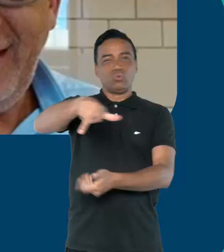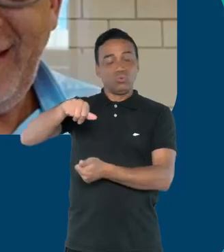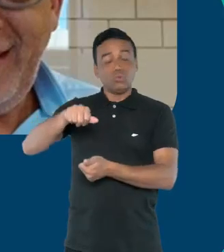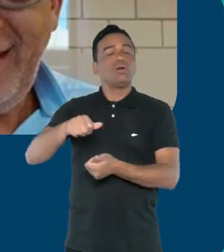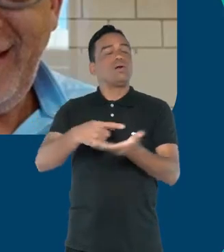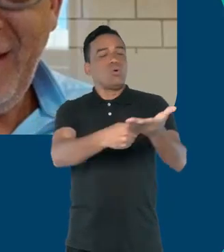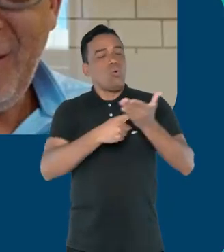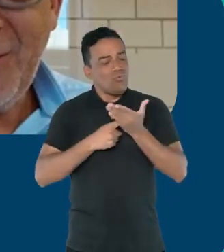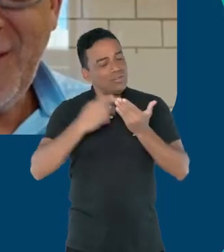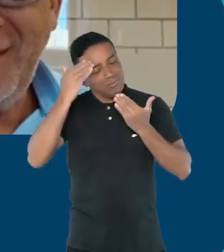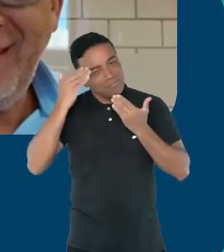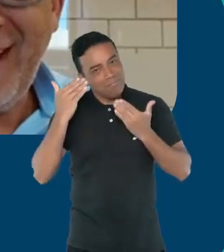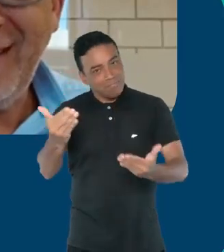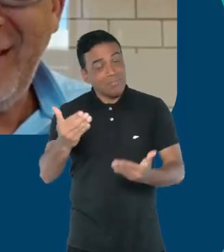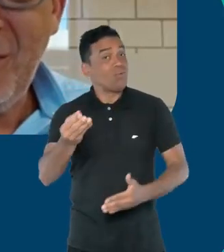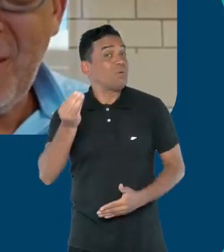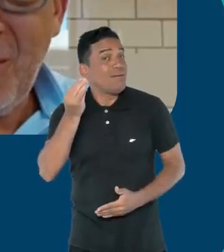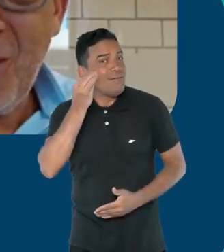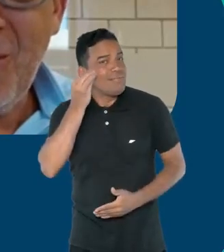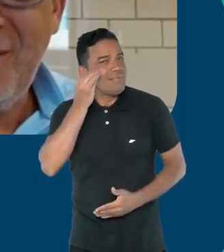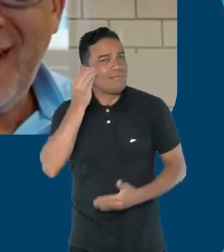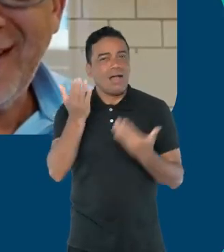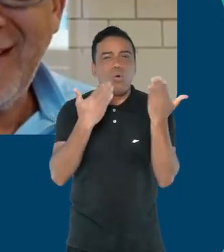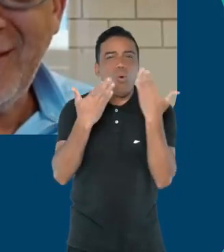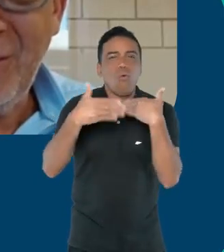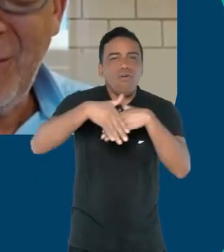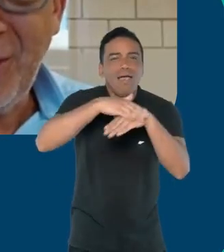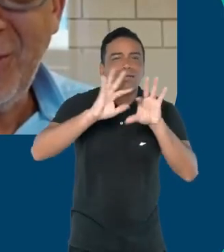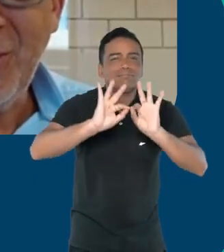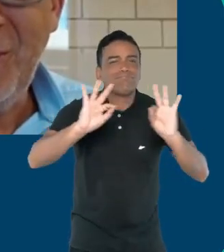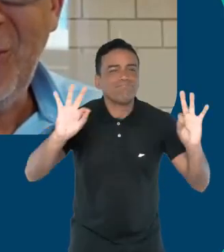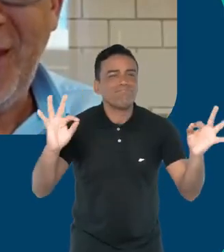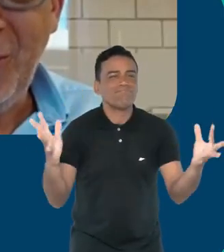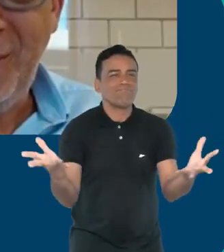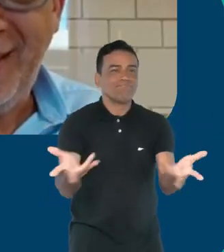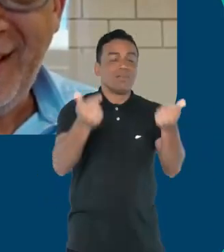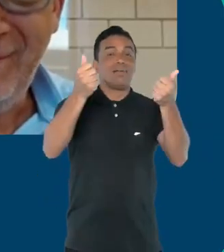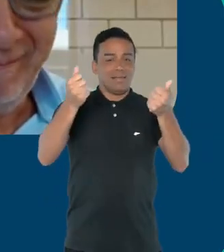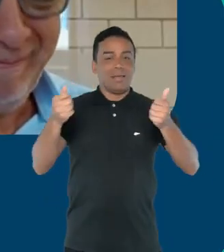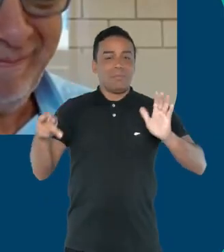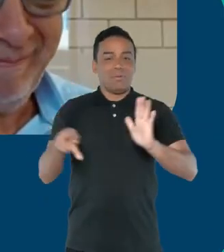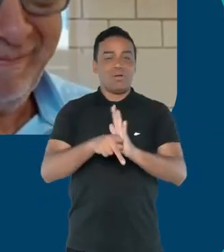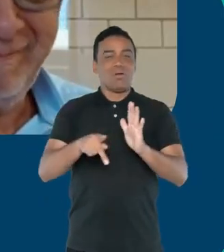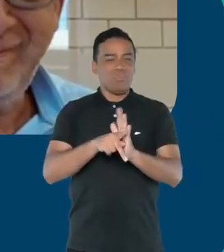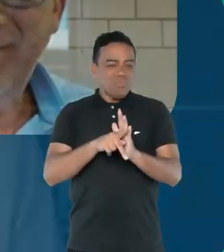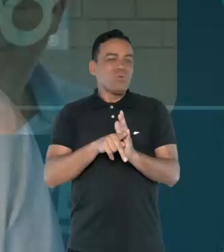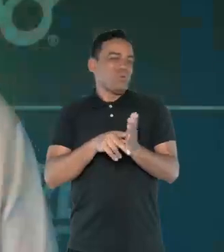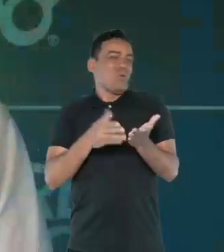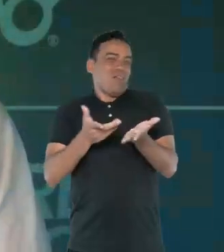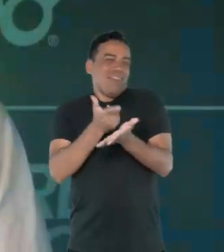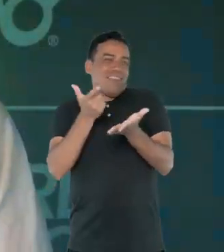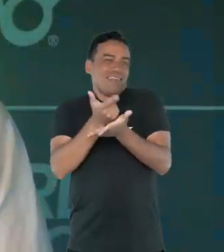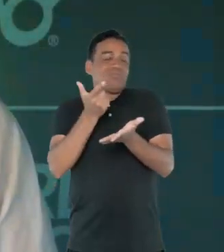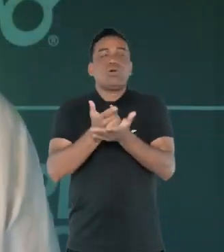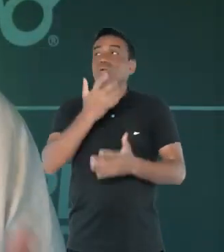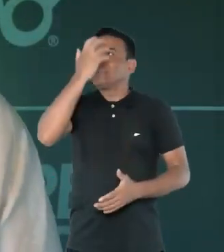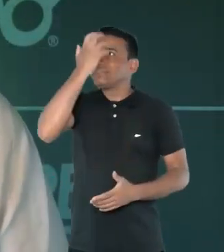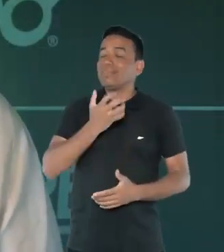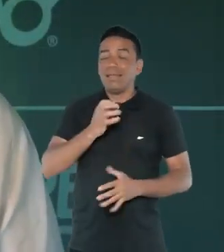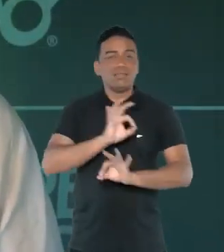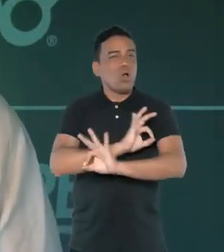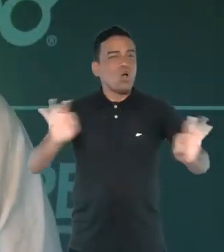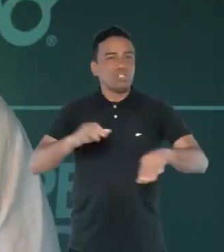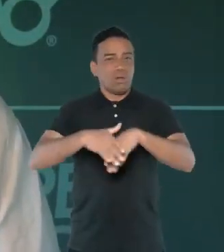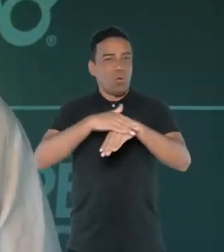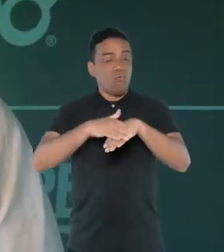convite e vamos tentar ter uma boa conversa um pouquinho sobre o Hume, né? Tenho certeza que vai ser. E eu